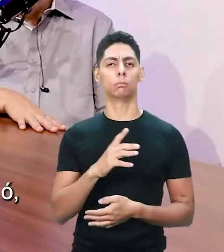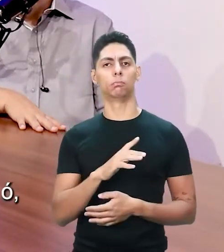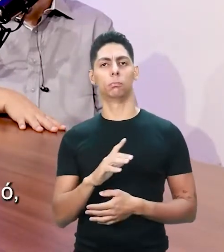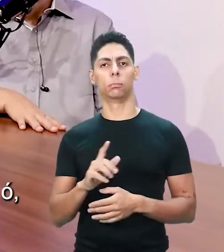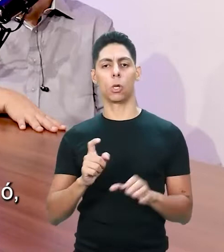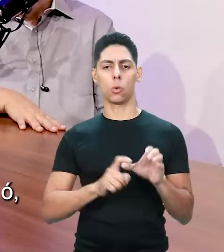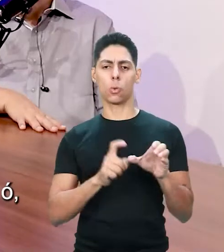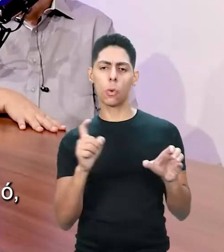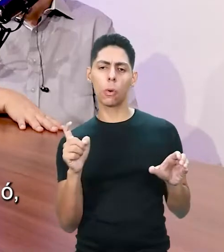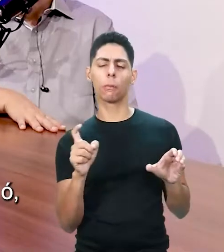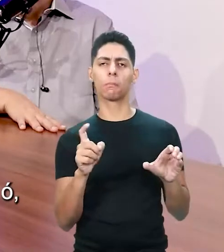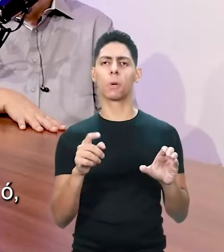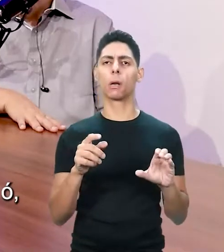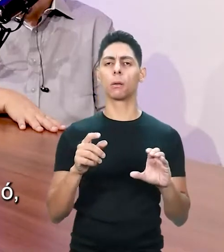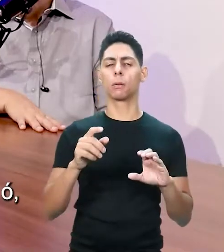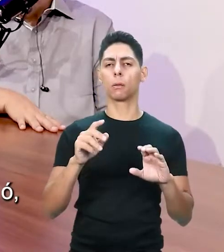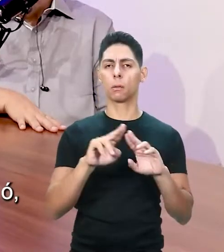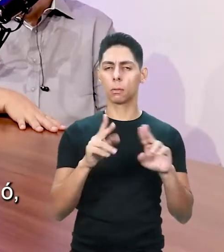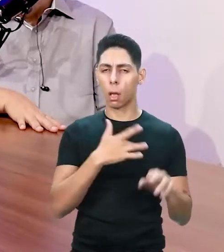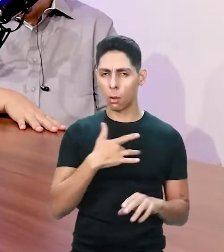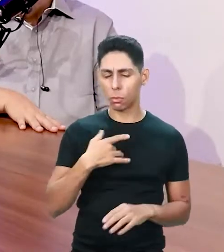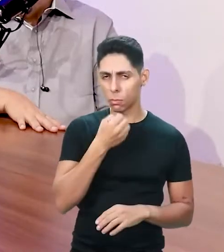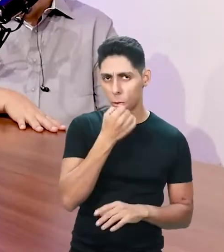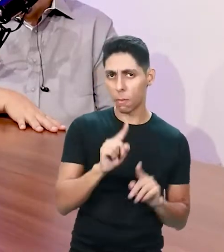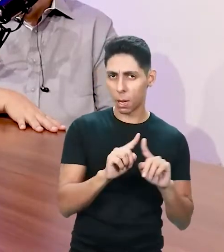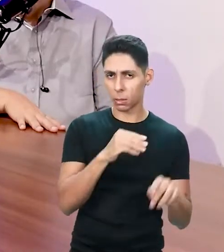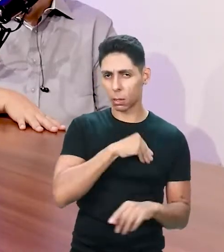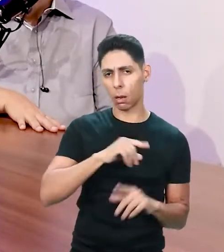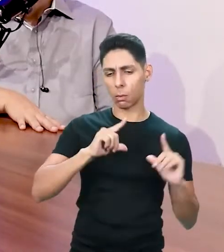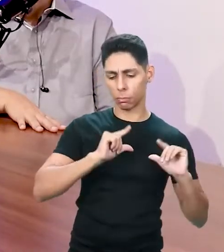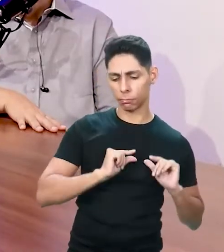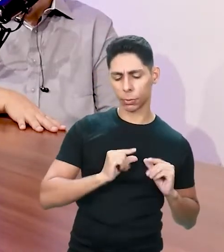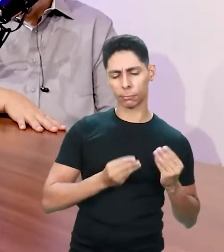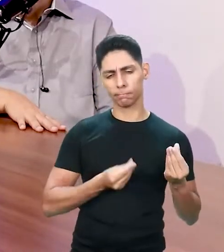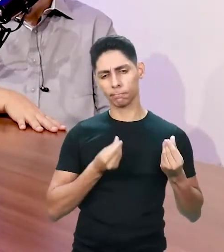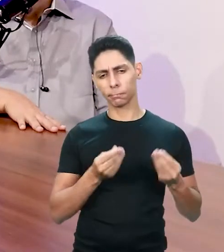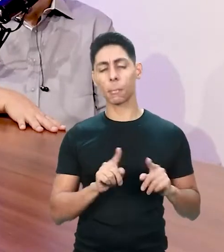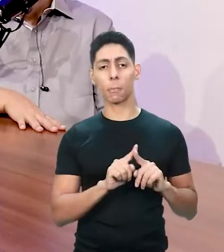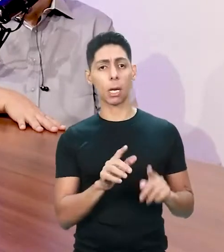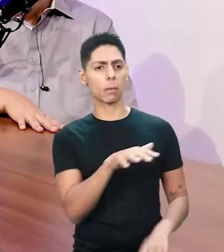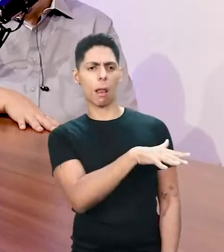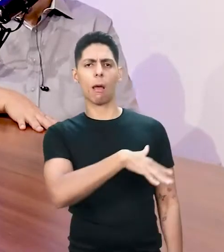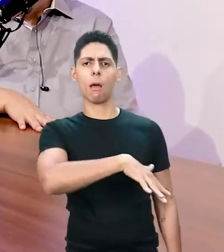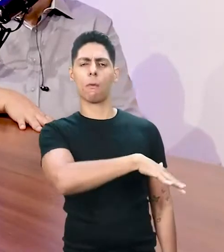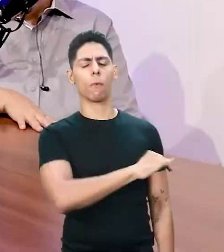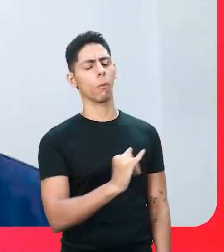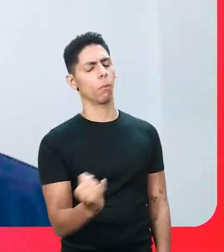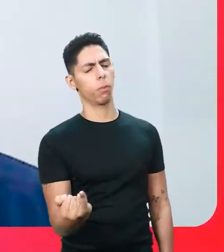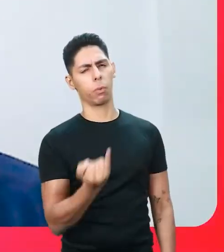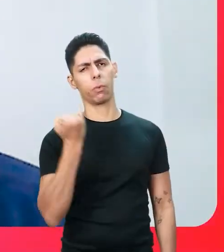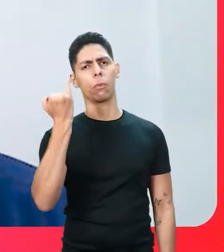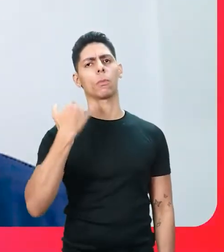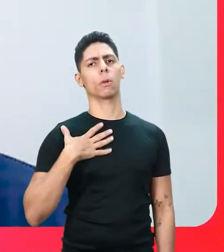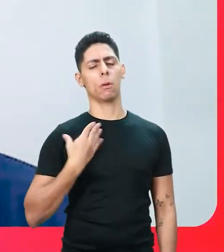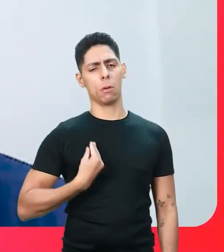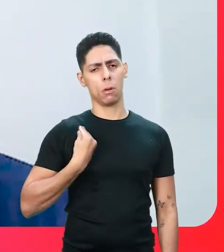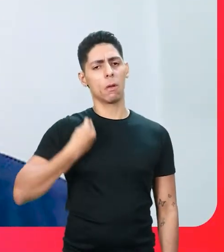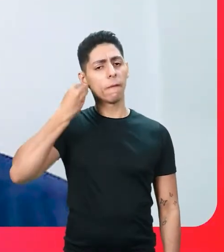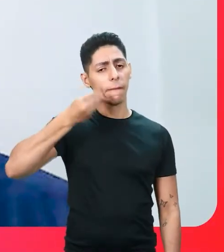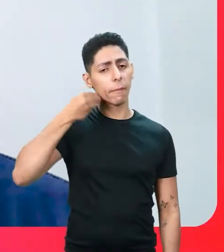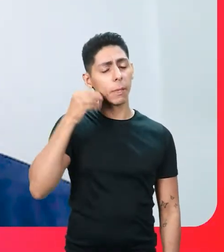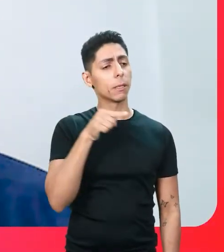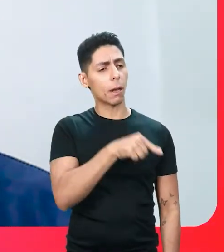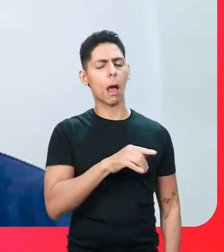bem baixinho. O salário, como diria o professor Raimundo. Mas foi ali foi importantíssimo, né? Uhum. Ali